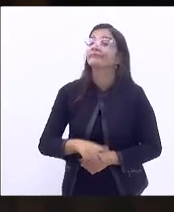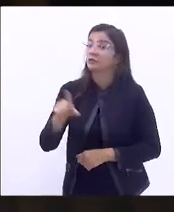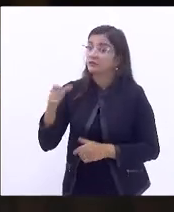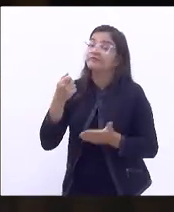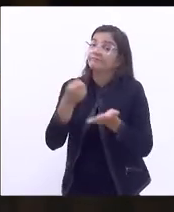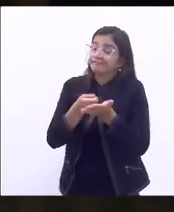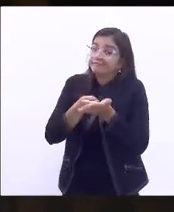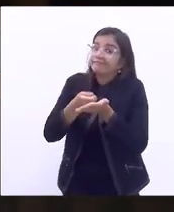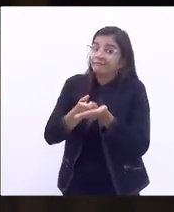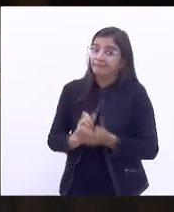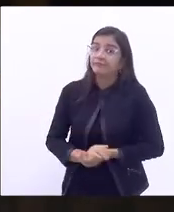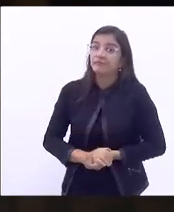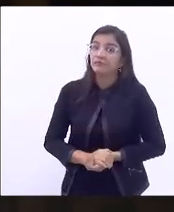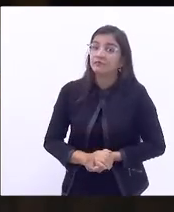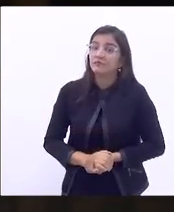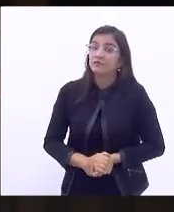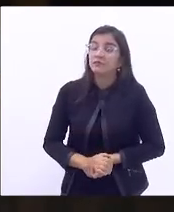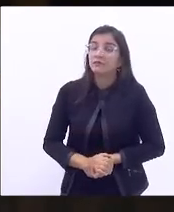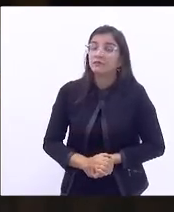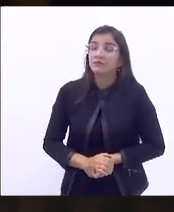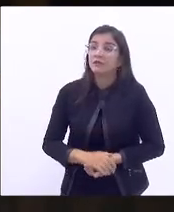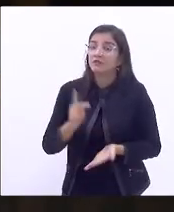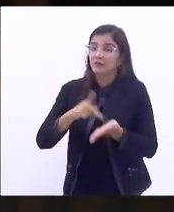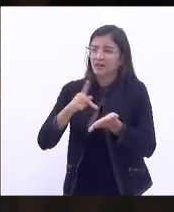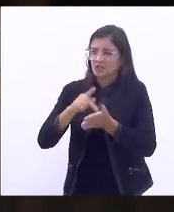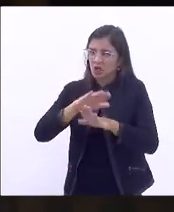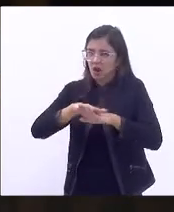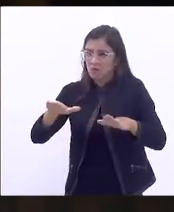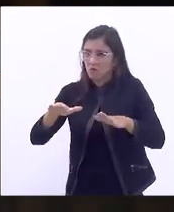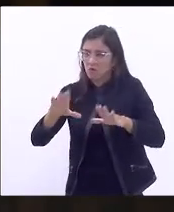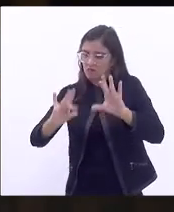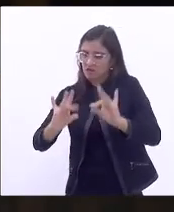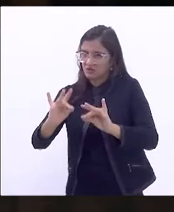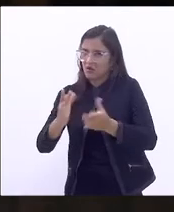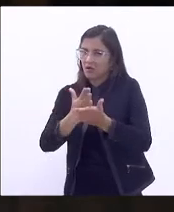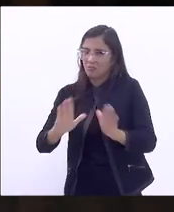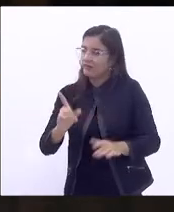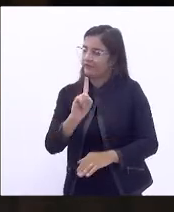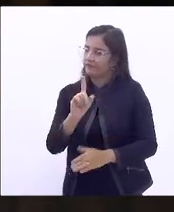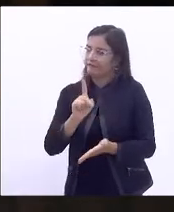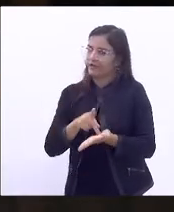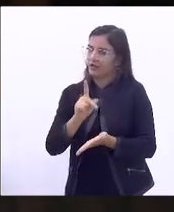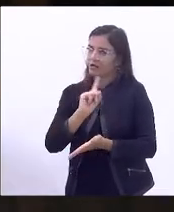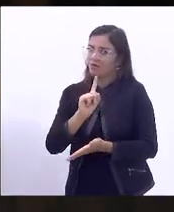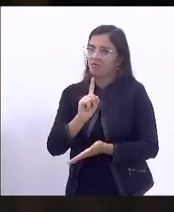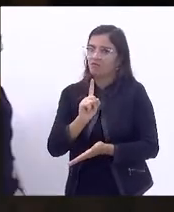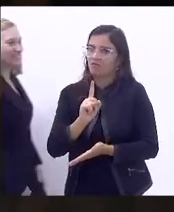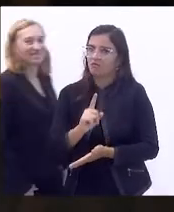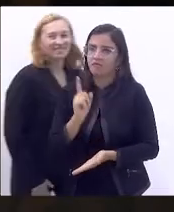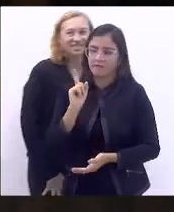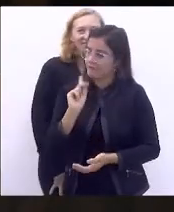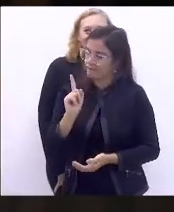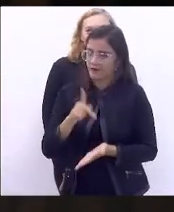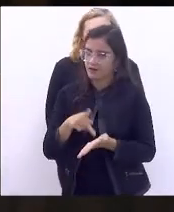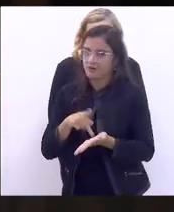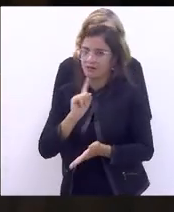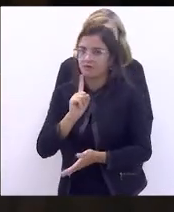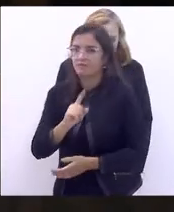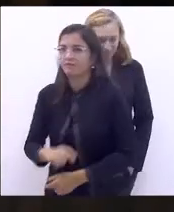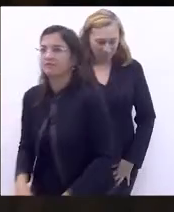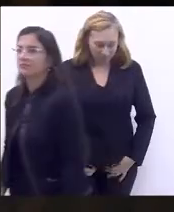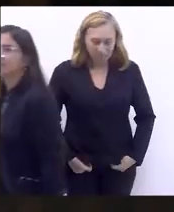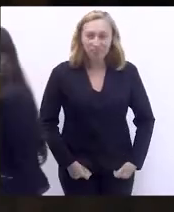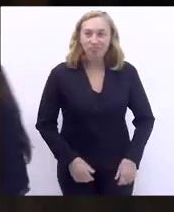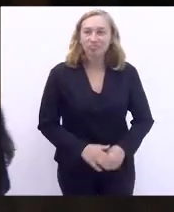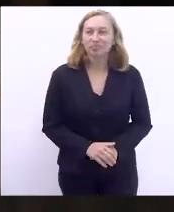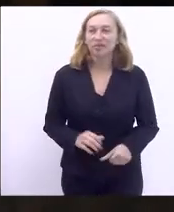lá. E não é verdade que acabou com os manguezais. Não é verdade. Não é verdade. Acabou? Não é verdade. Ao